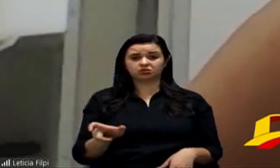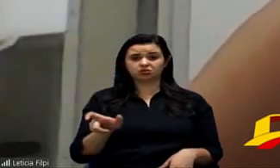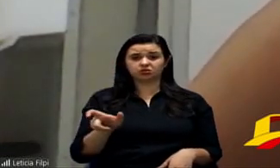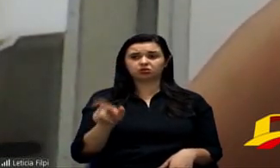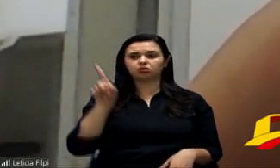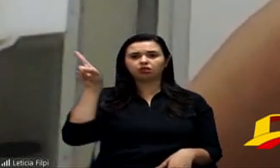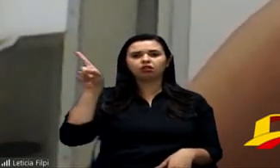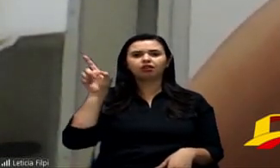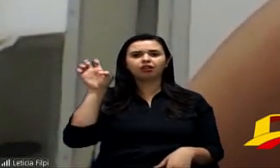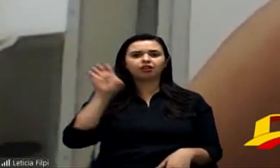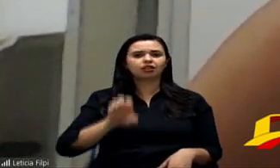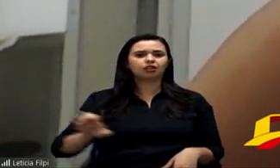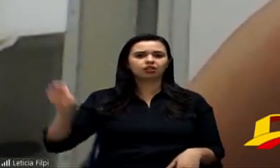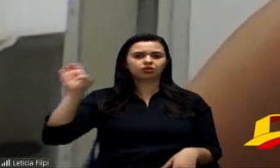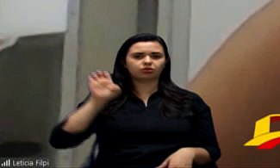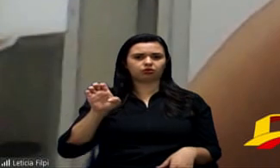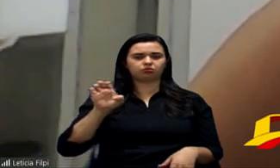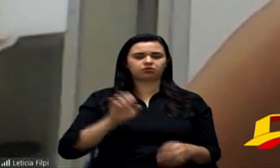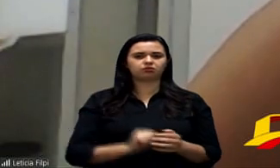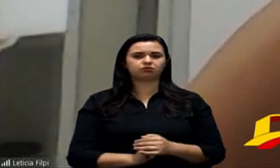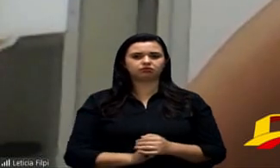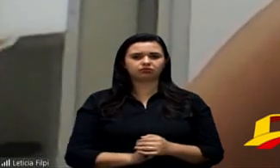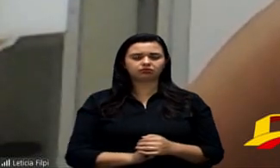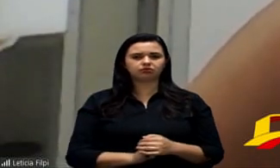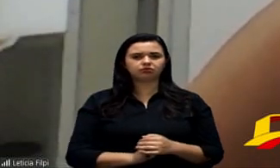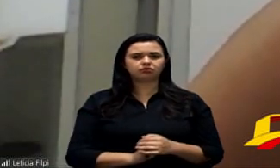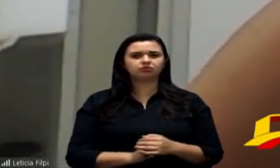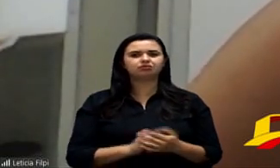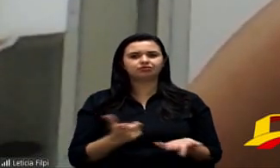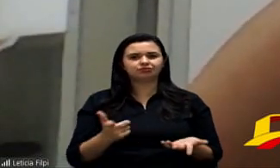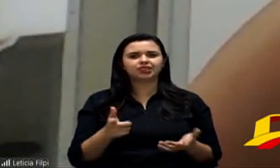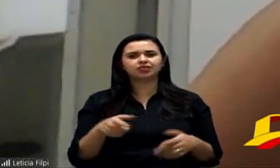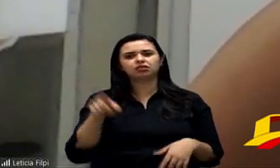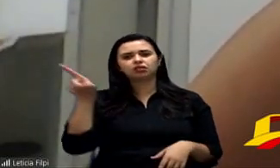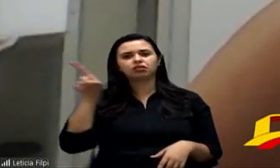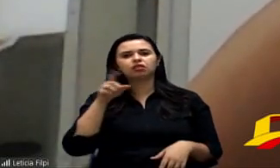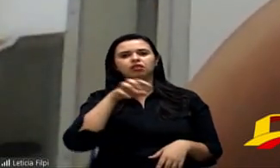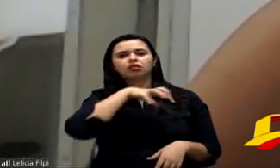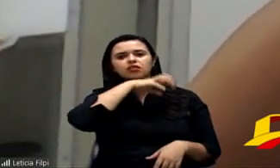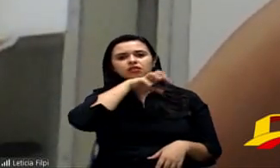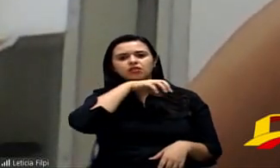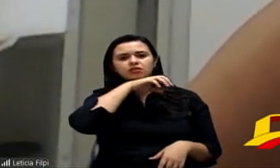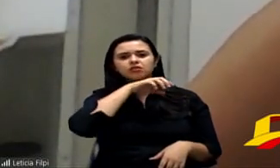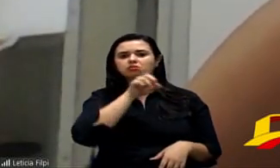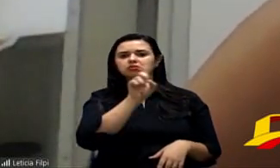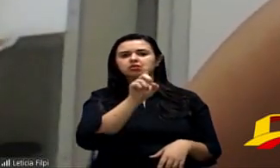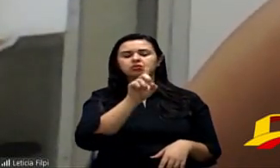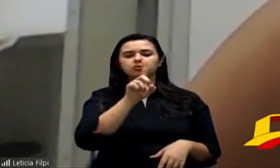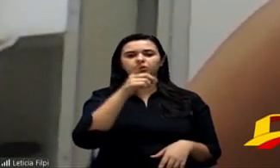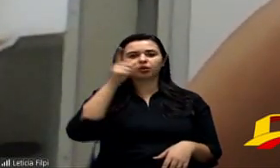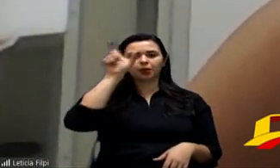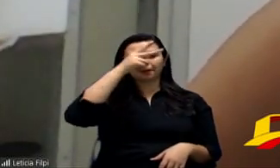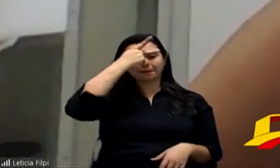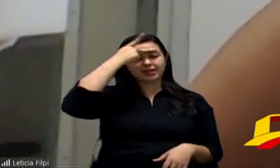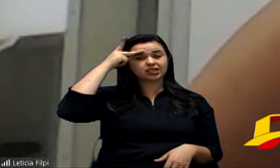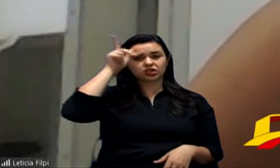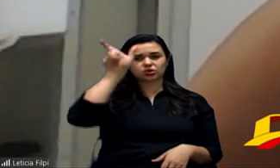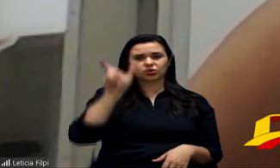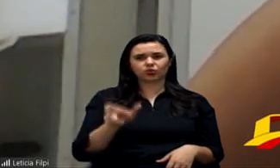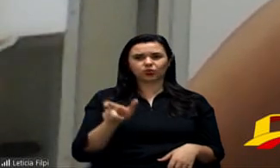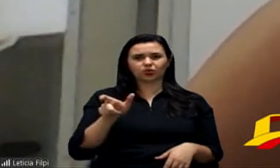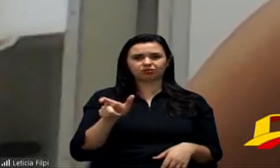1957. Então, tomando por base os zoológicos humanos, em que os humanos eram exibidos, a gente vê o absurdo da